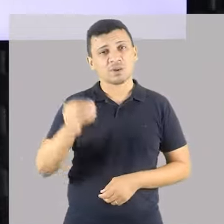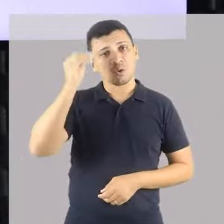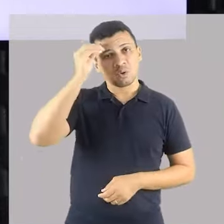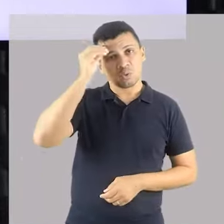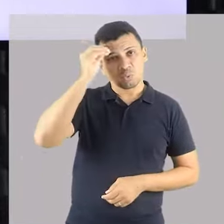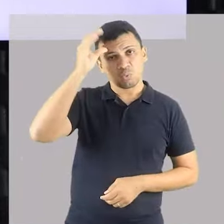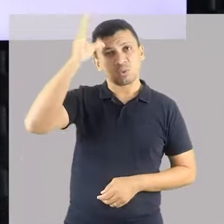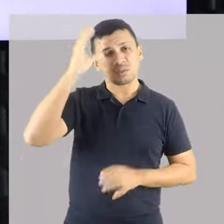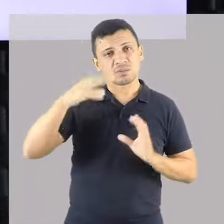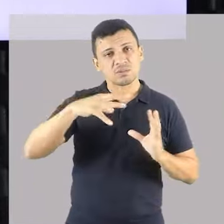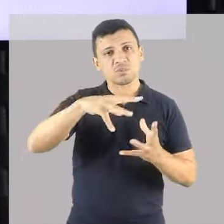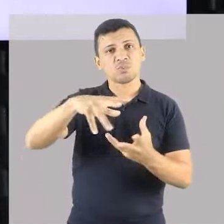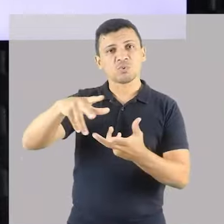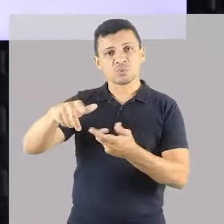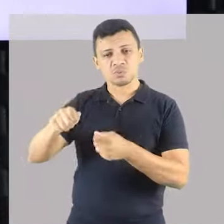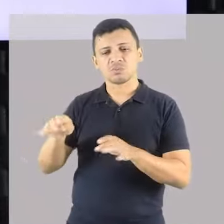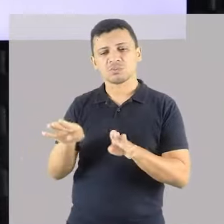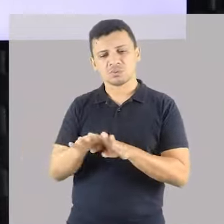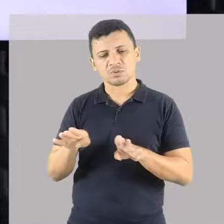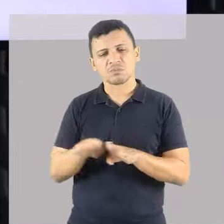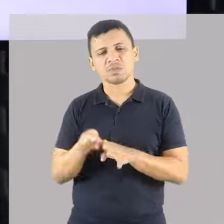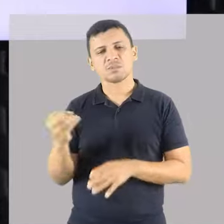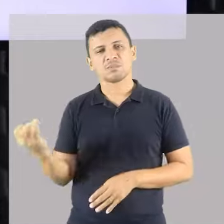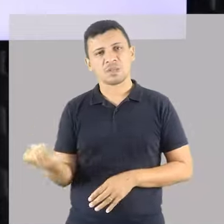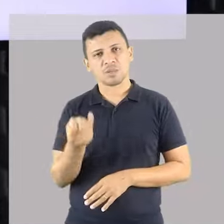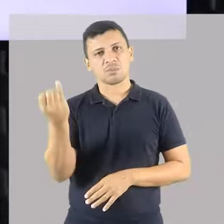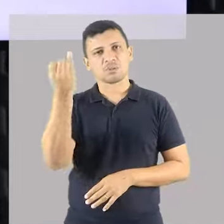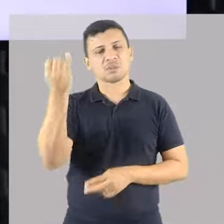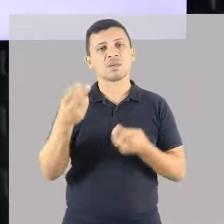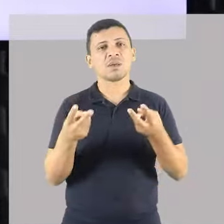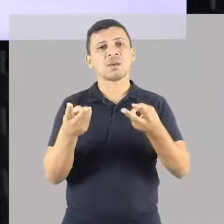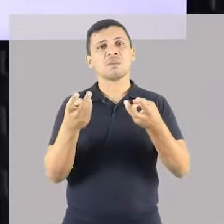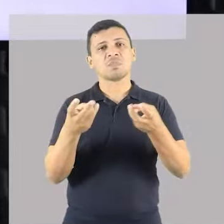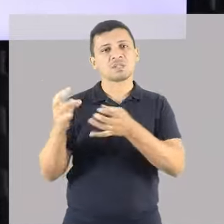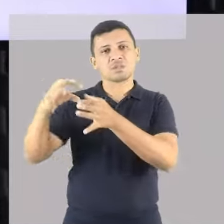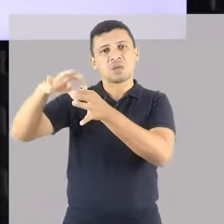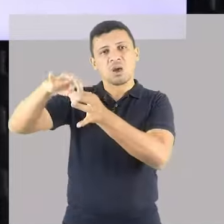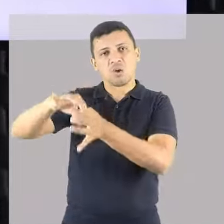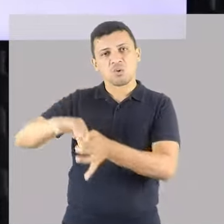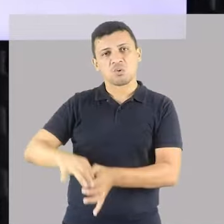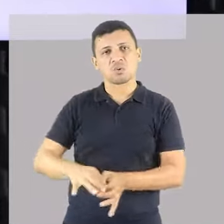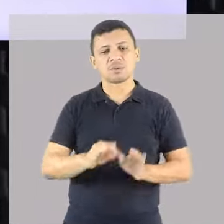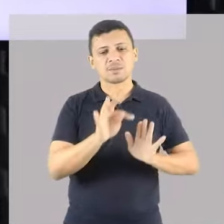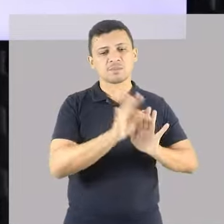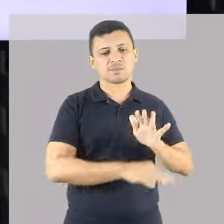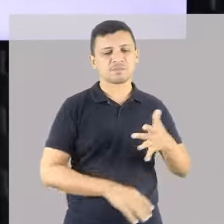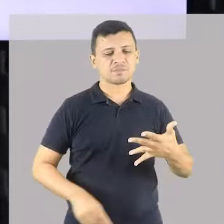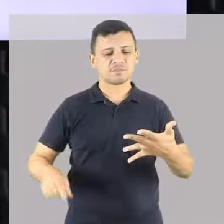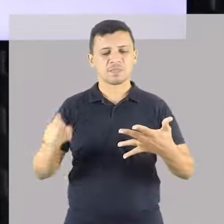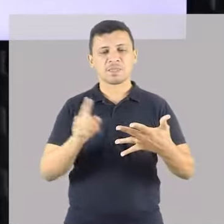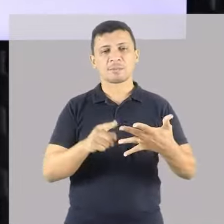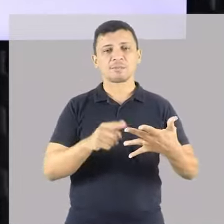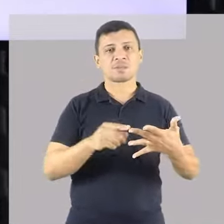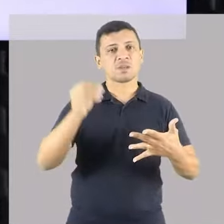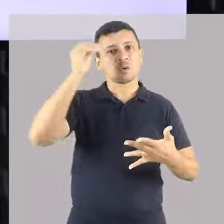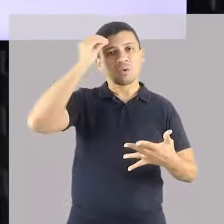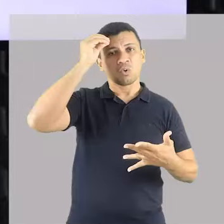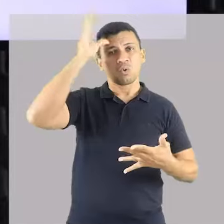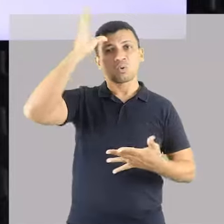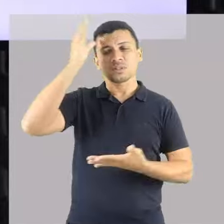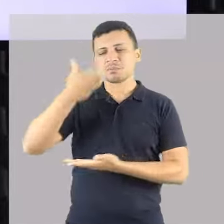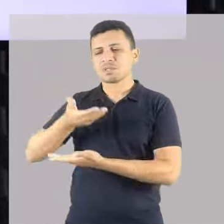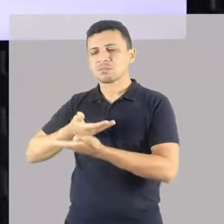de mundo ele é um ponto interessante aí para você perceber a coerência do texto o conhecimento partilhado é outro